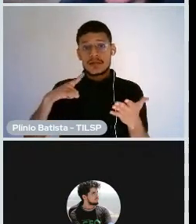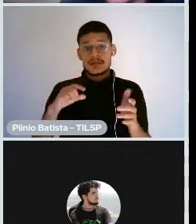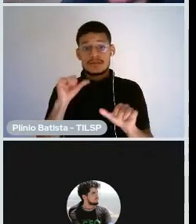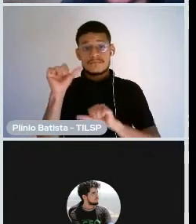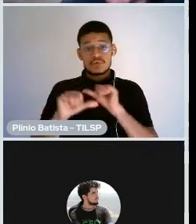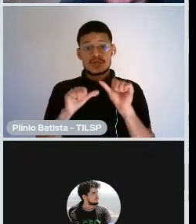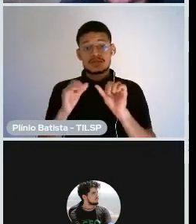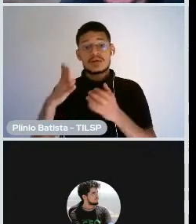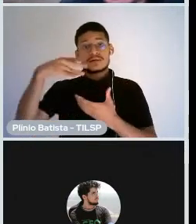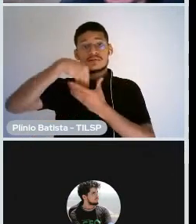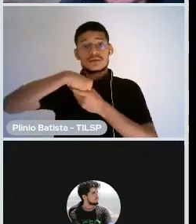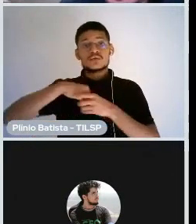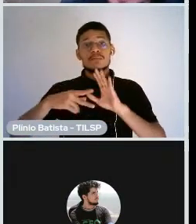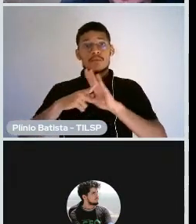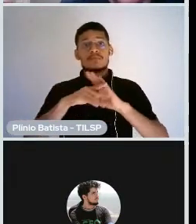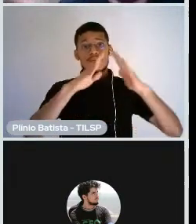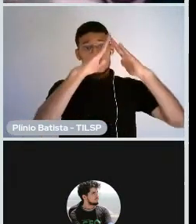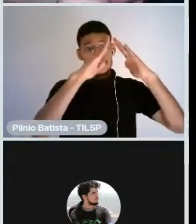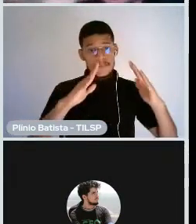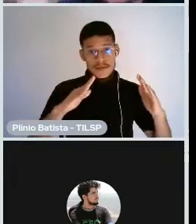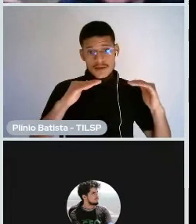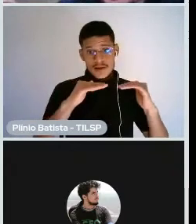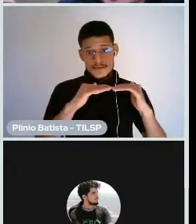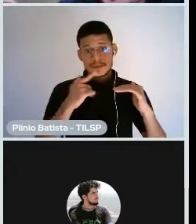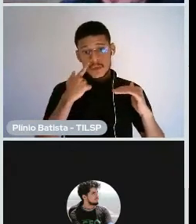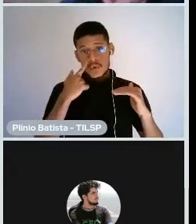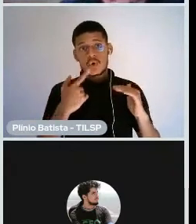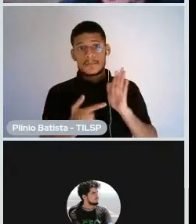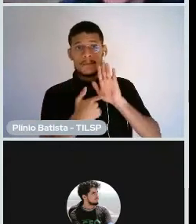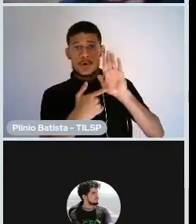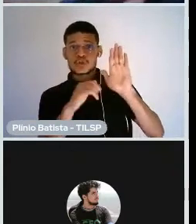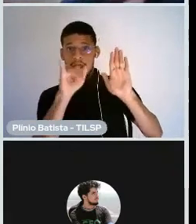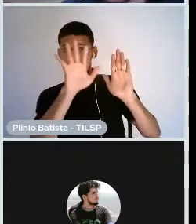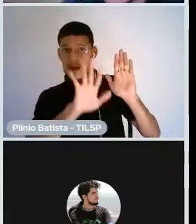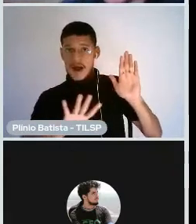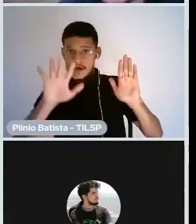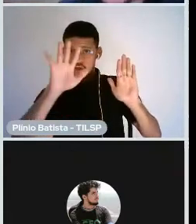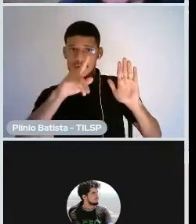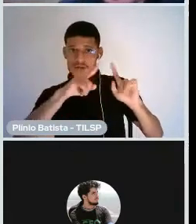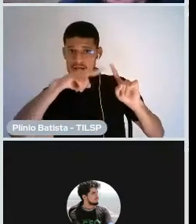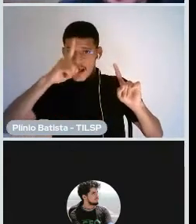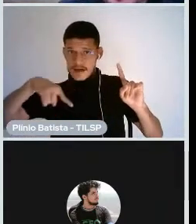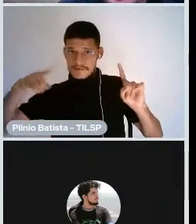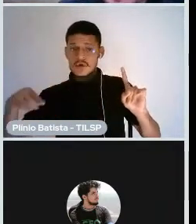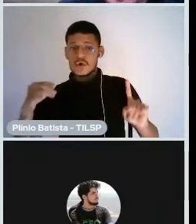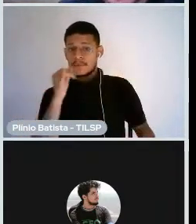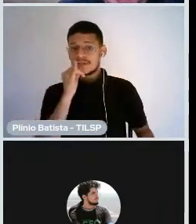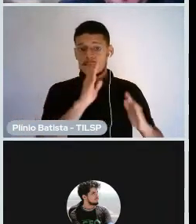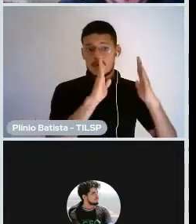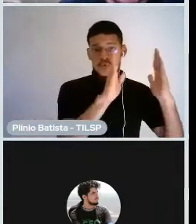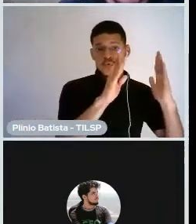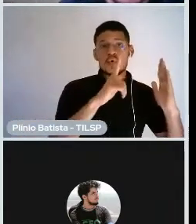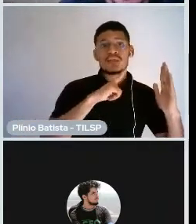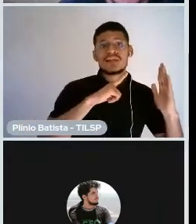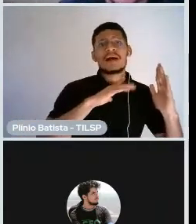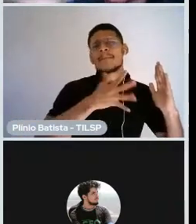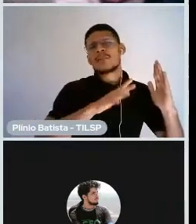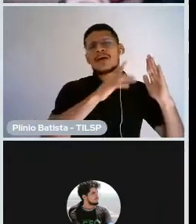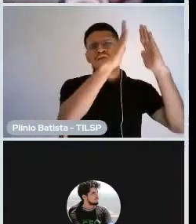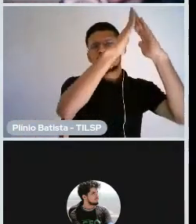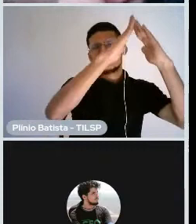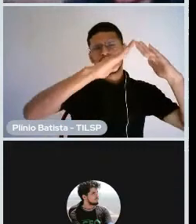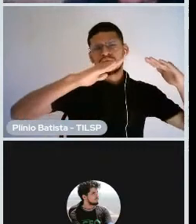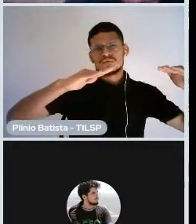ela dentro da questão da pirâmide, que aqui é um exemplo gráfico, tá, da pirâmide. Se fosse no estágio 1, a gente teria uma pirâmide assim, uma pirâmide de